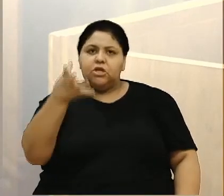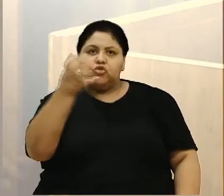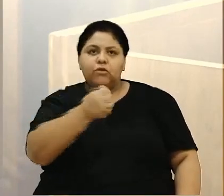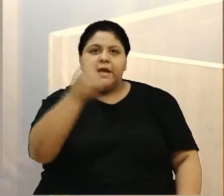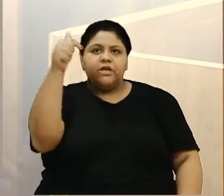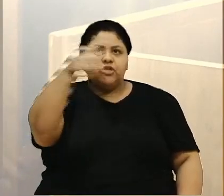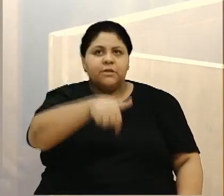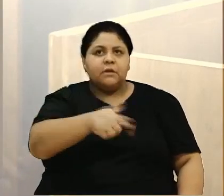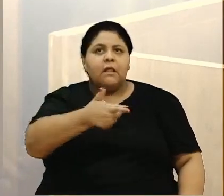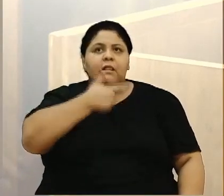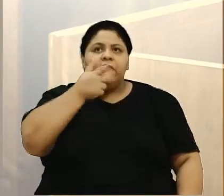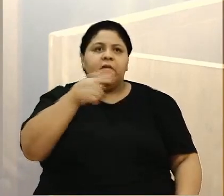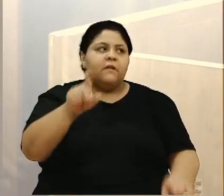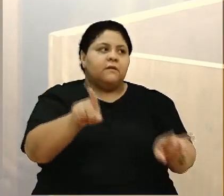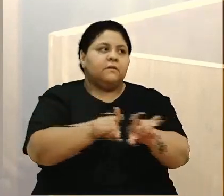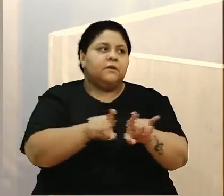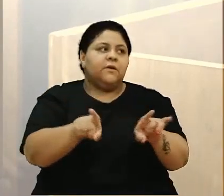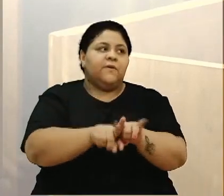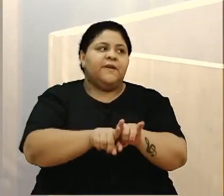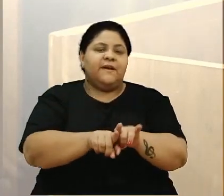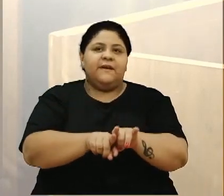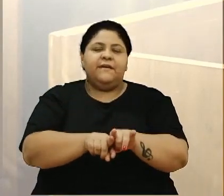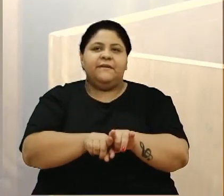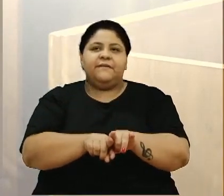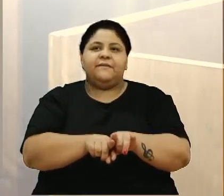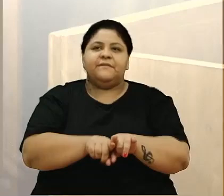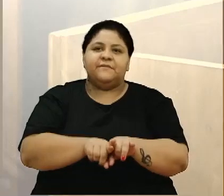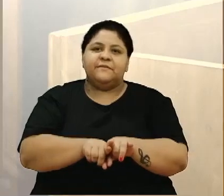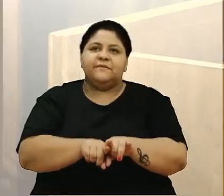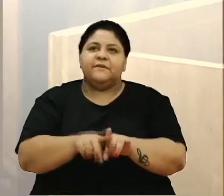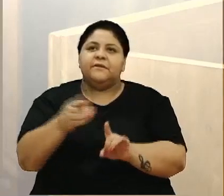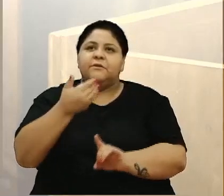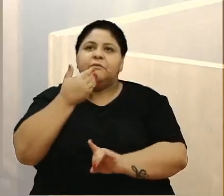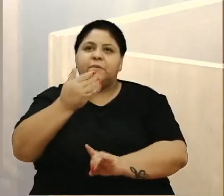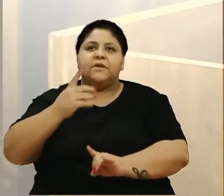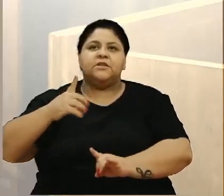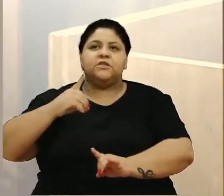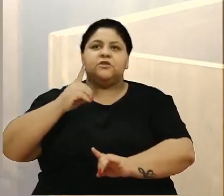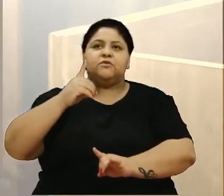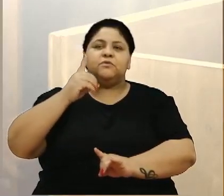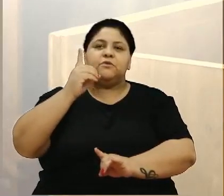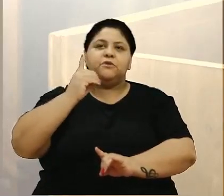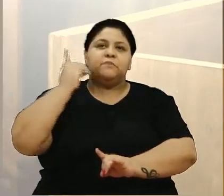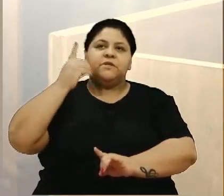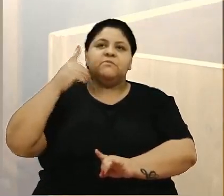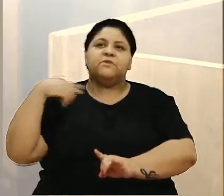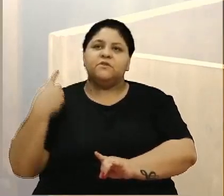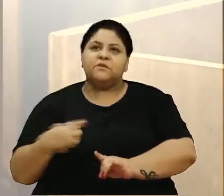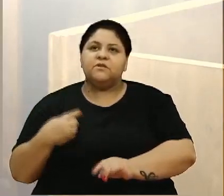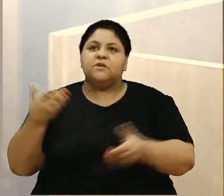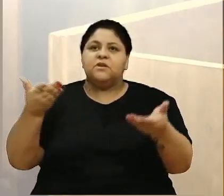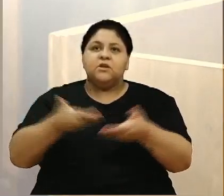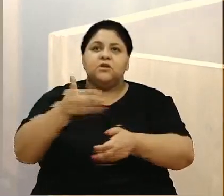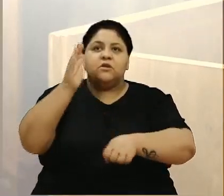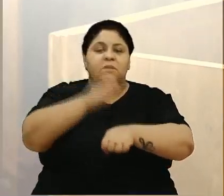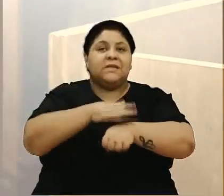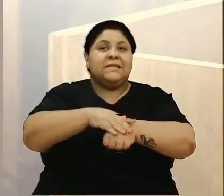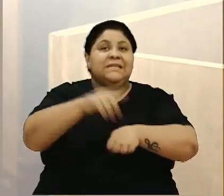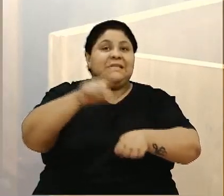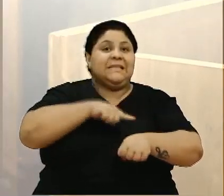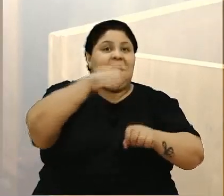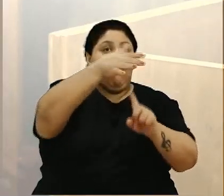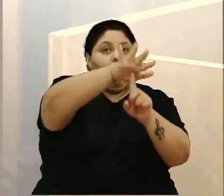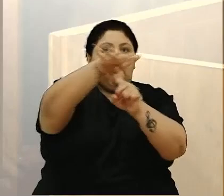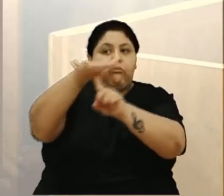Pede pra Denise, para a deputada Denise conseguir falar com o Lula se está precisando de dinheiro. Eu acho, por exemplo, num momento como esse, Caxias do Sul tinha que ter um helicóptero. Que a